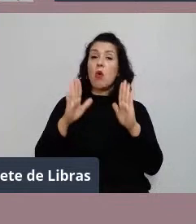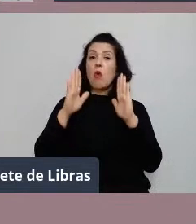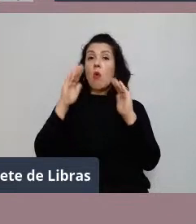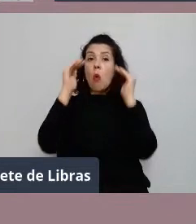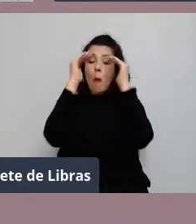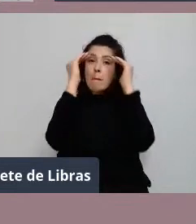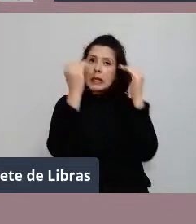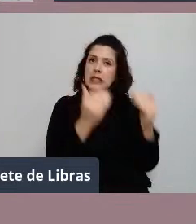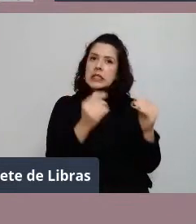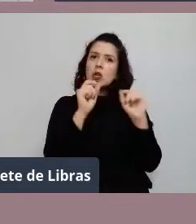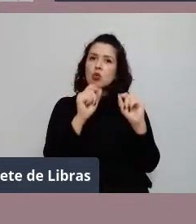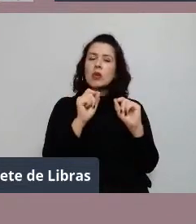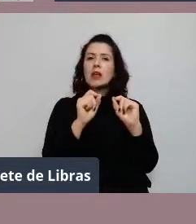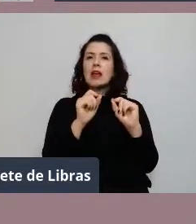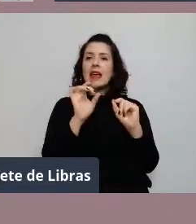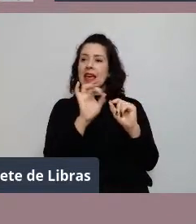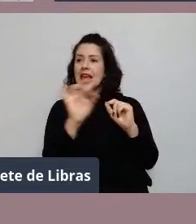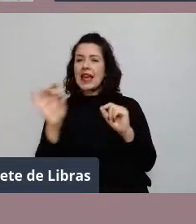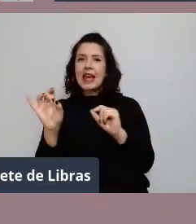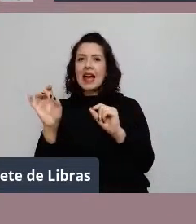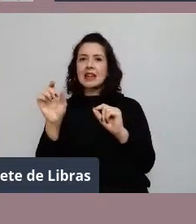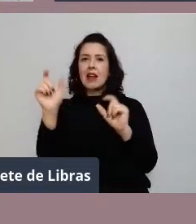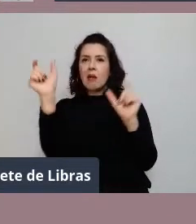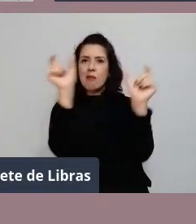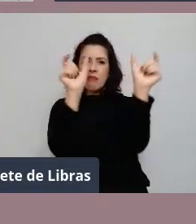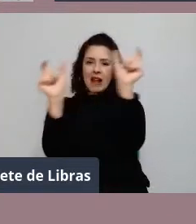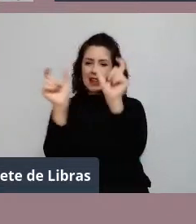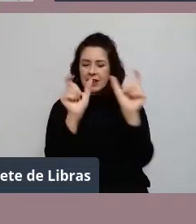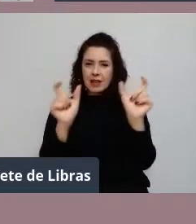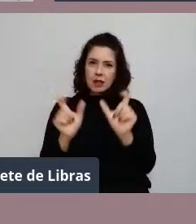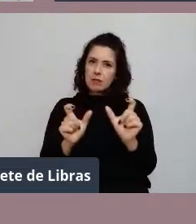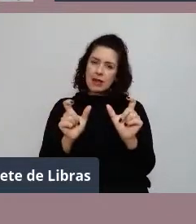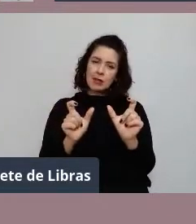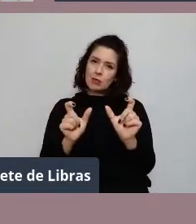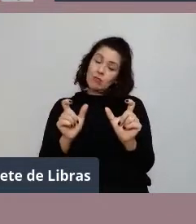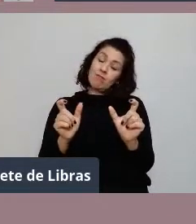o inacabado. É um desafio.